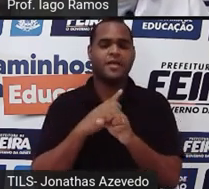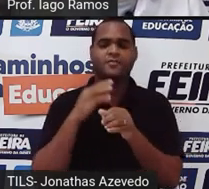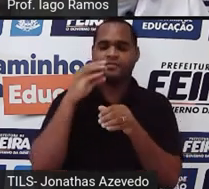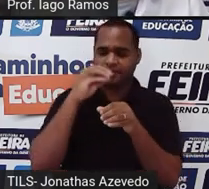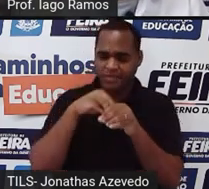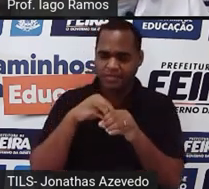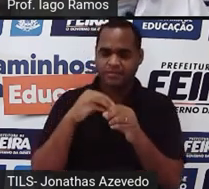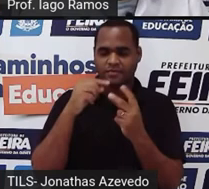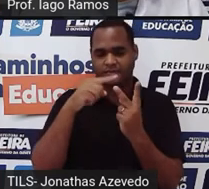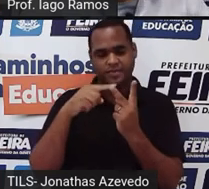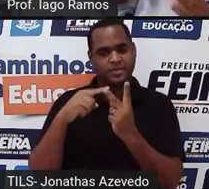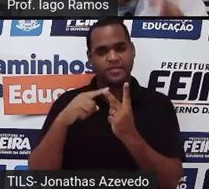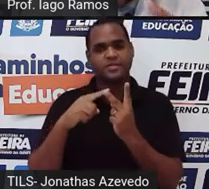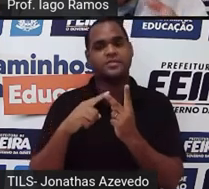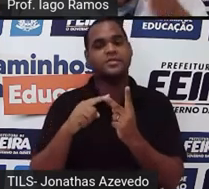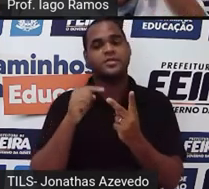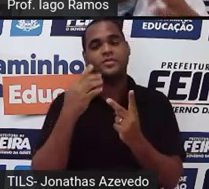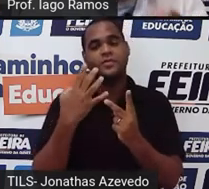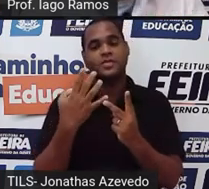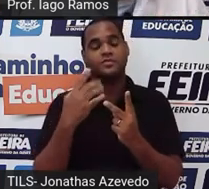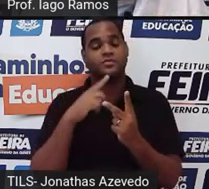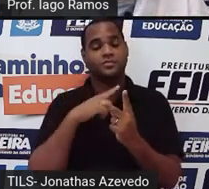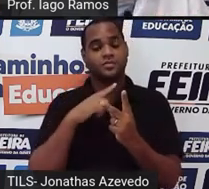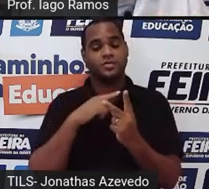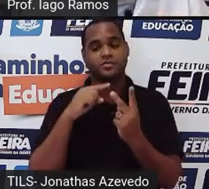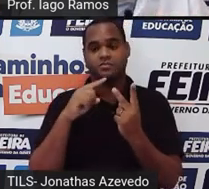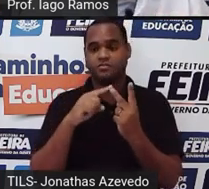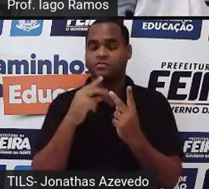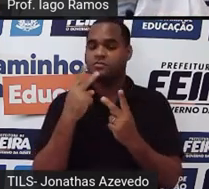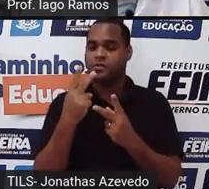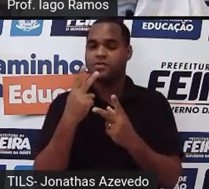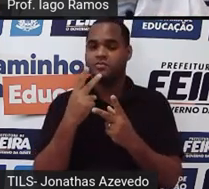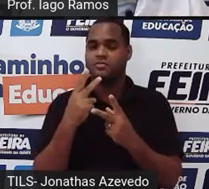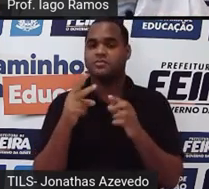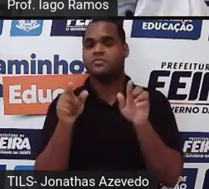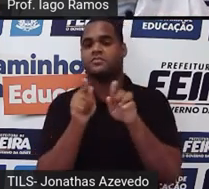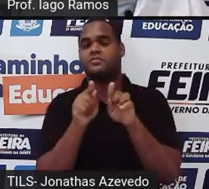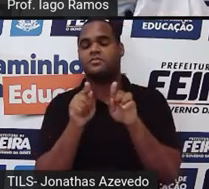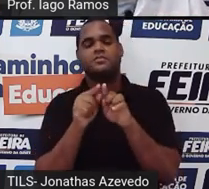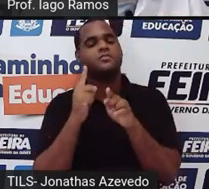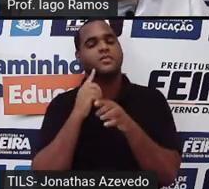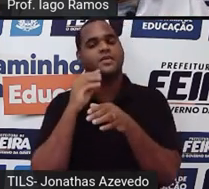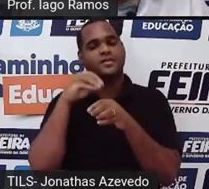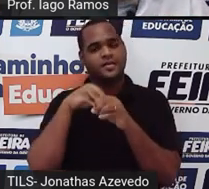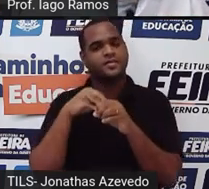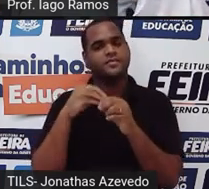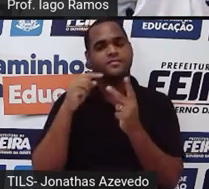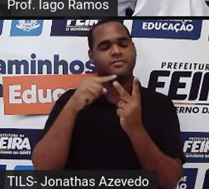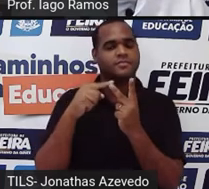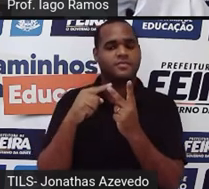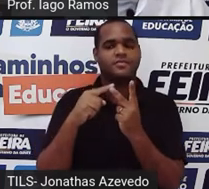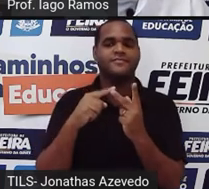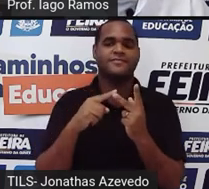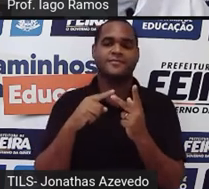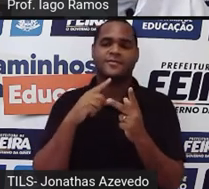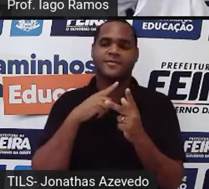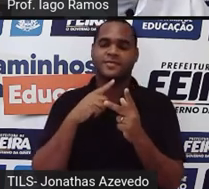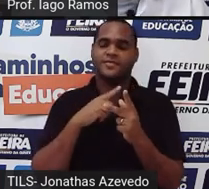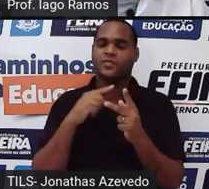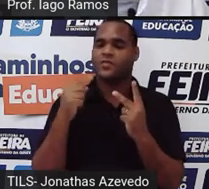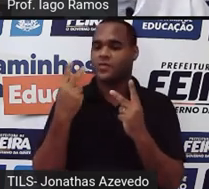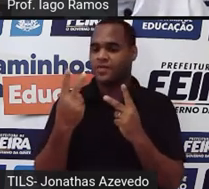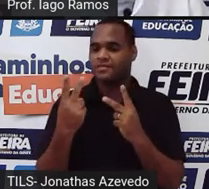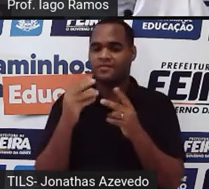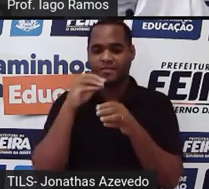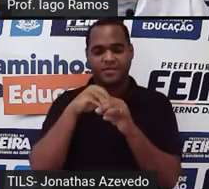Então, a raiz de 4 é 2, o resultado da raiz de 4, e o 2 que ficou dentro da raiz. 2 raiz de 2